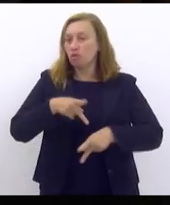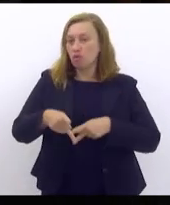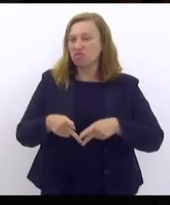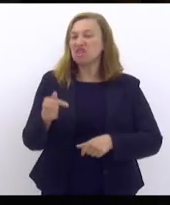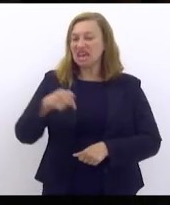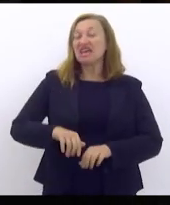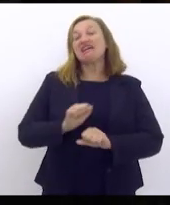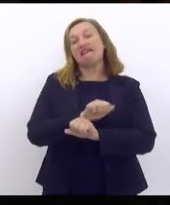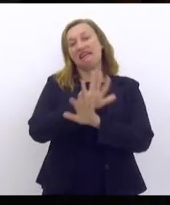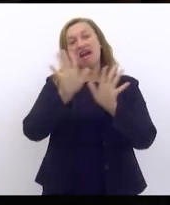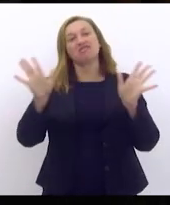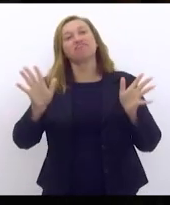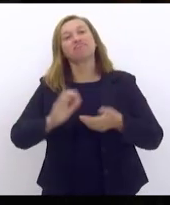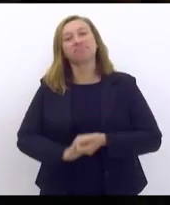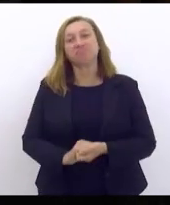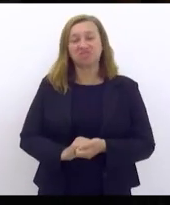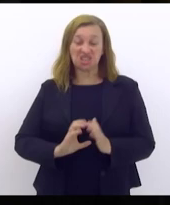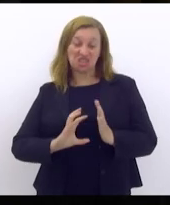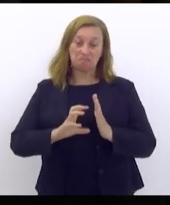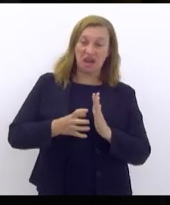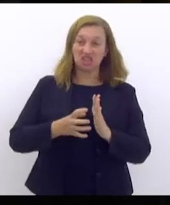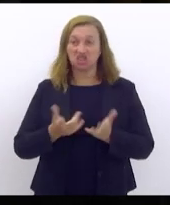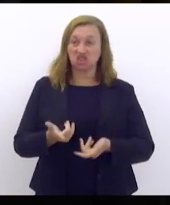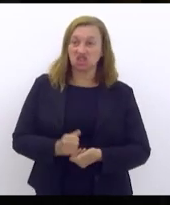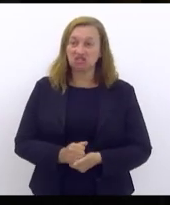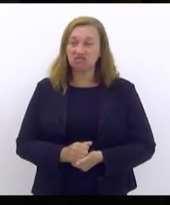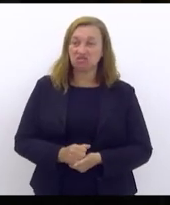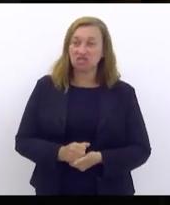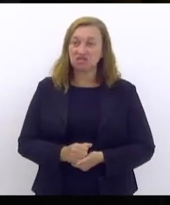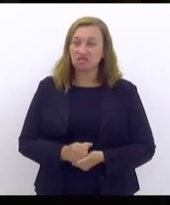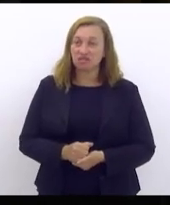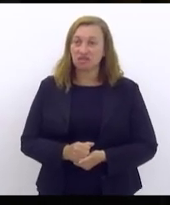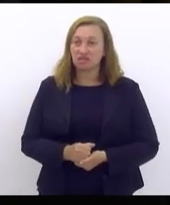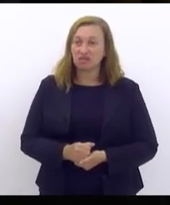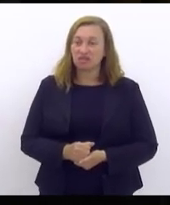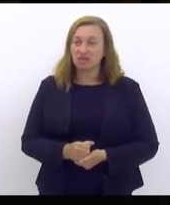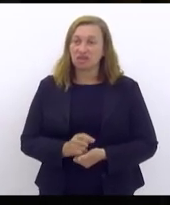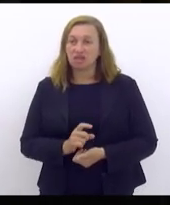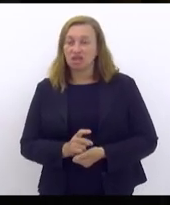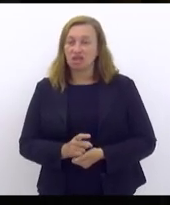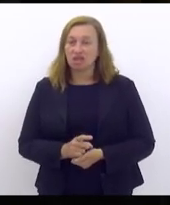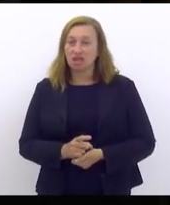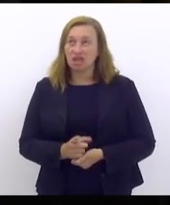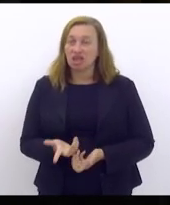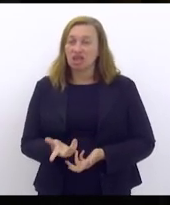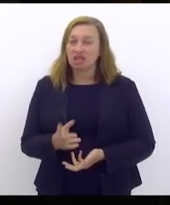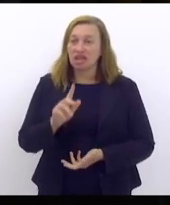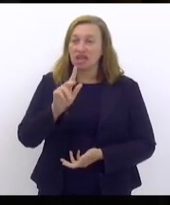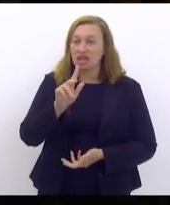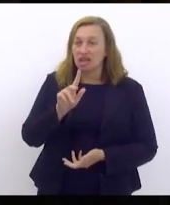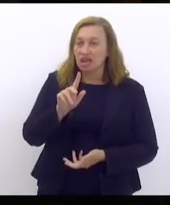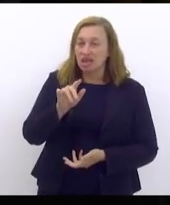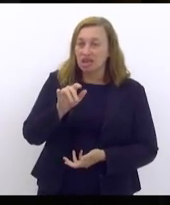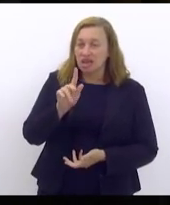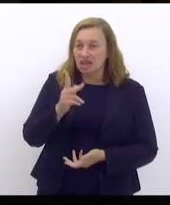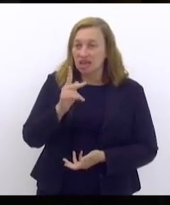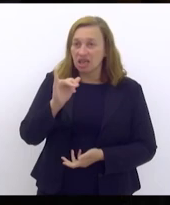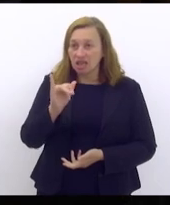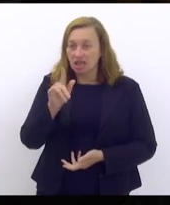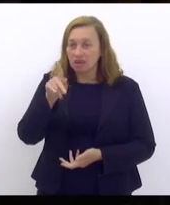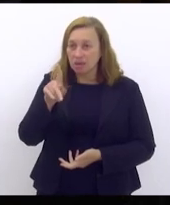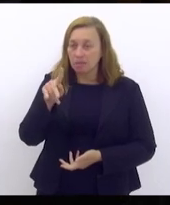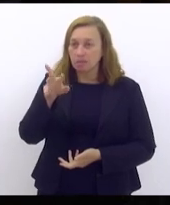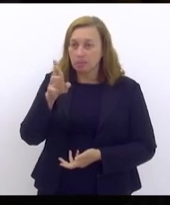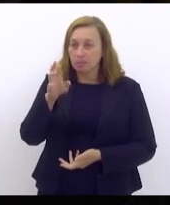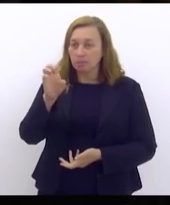muito claro. Esse partido que tem a hipocrisia no próprio nome, porque eu nunca vi